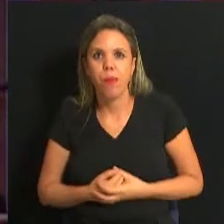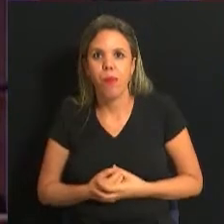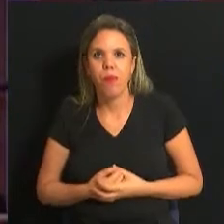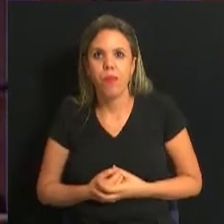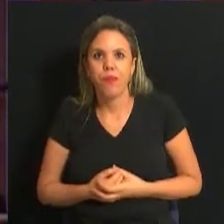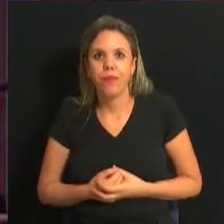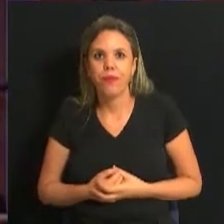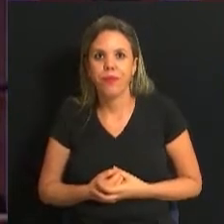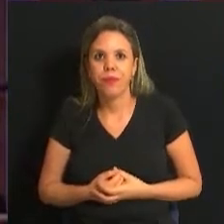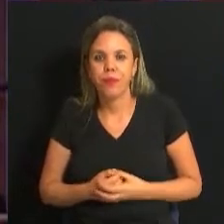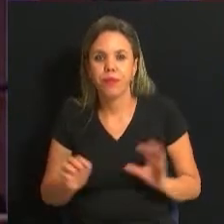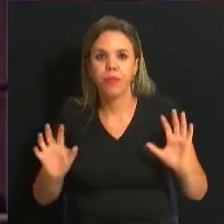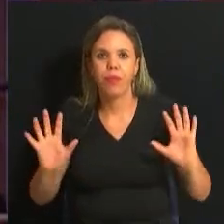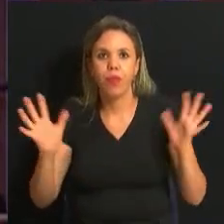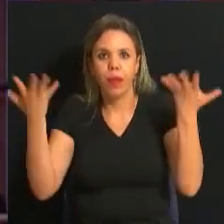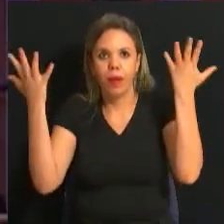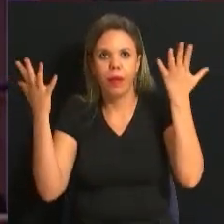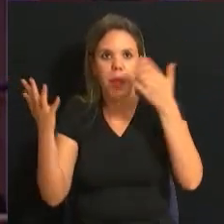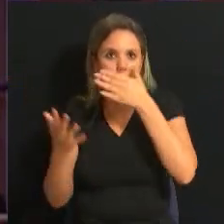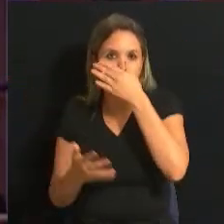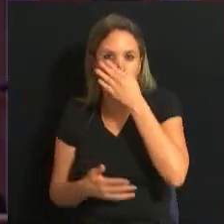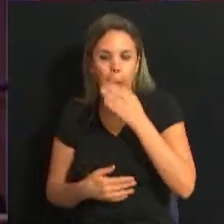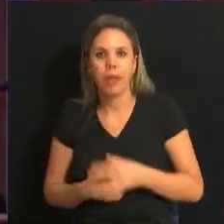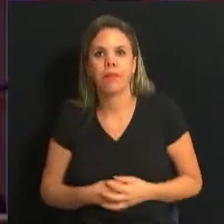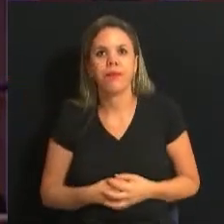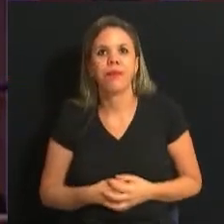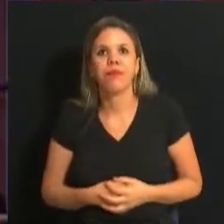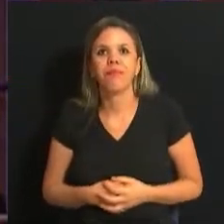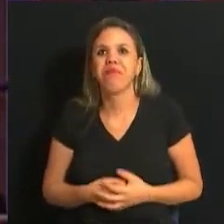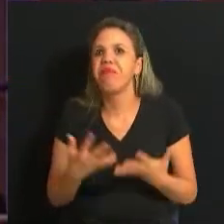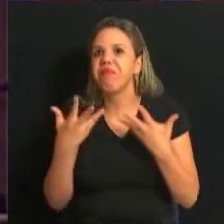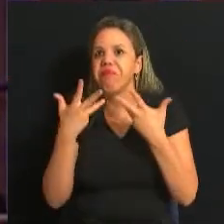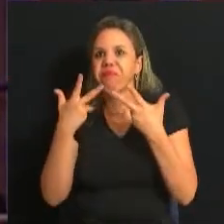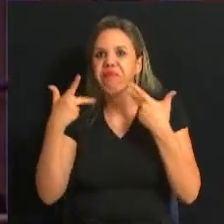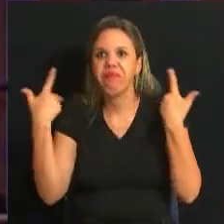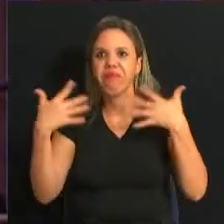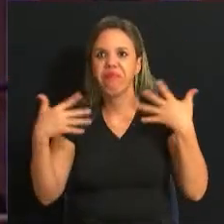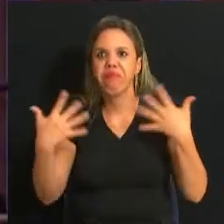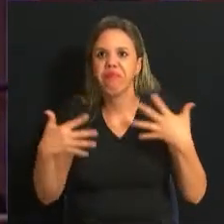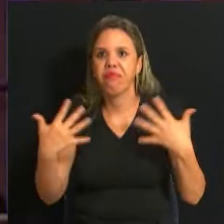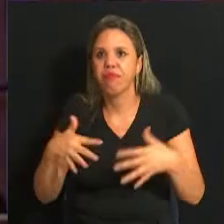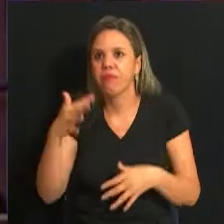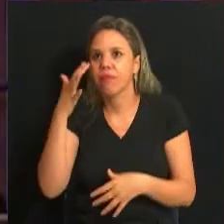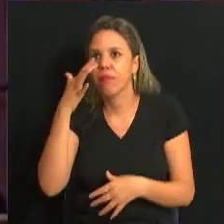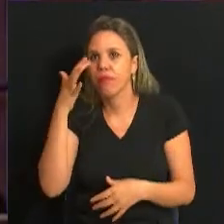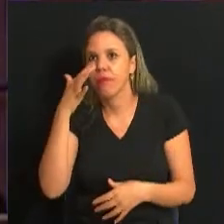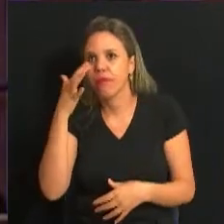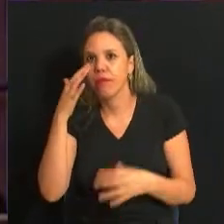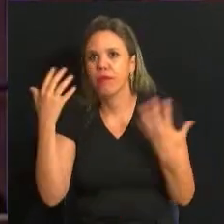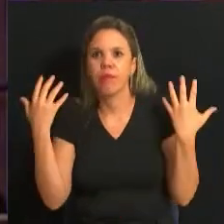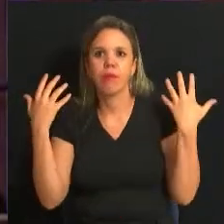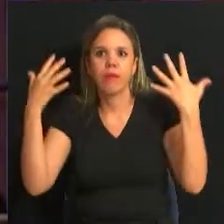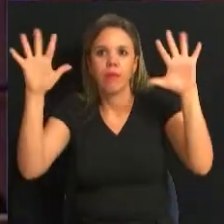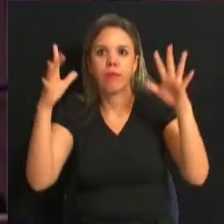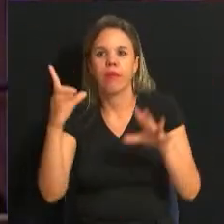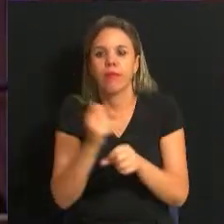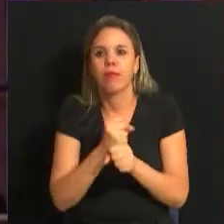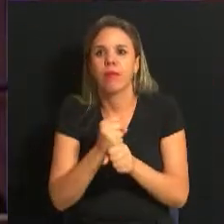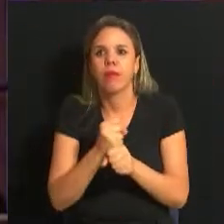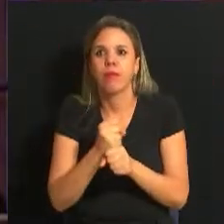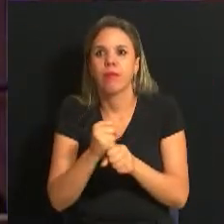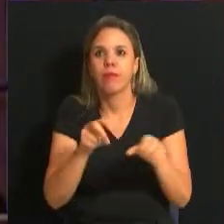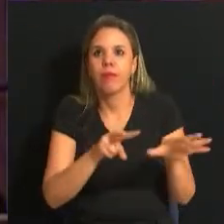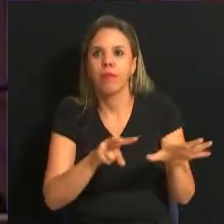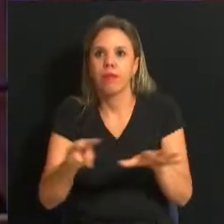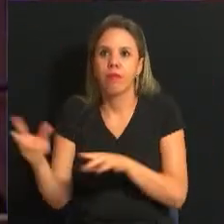uma celebração que eu considero magnífica para comemorar o centenário da Semana de